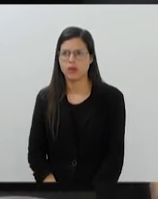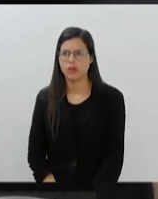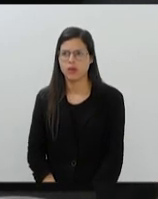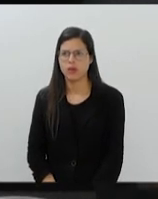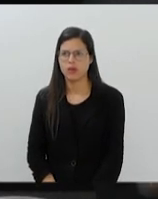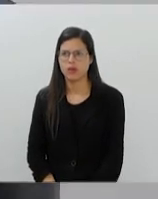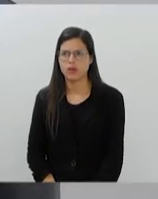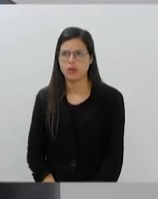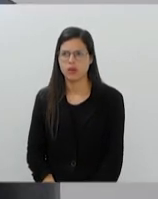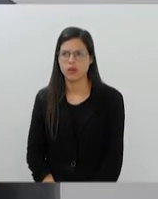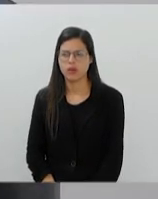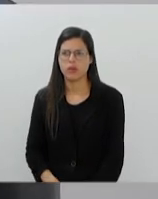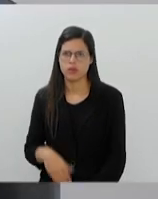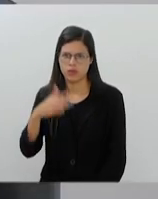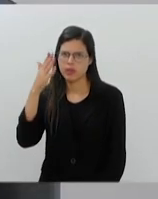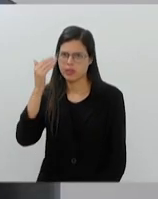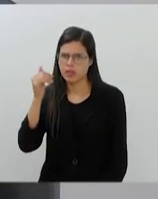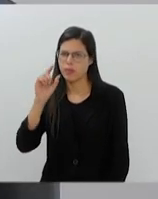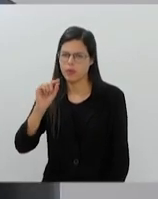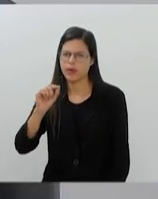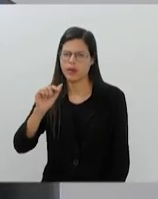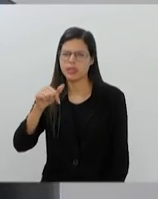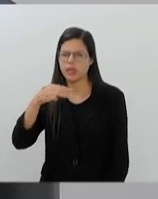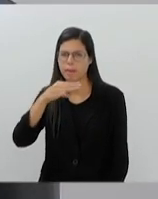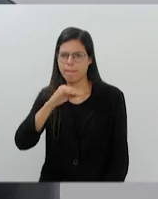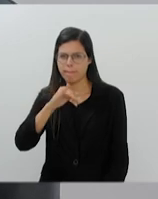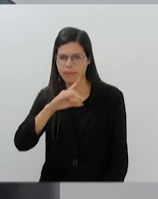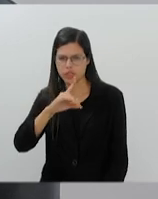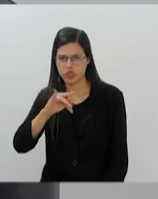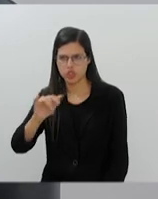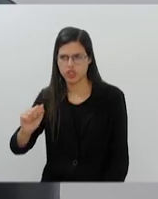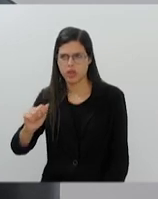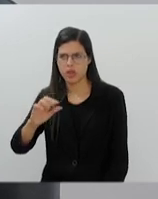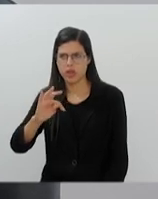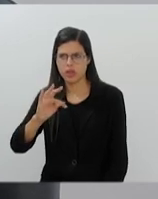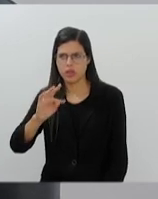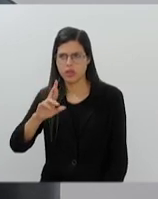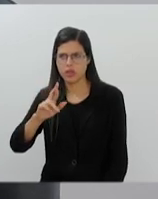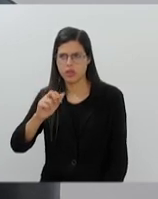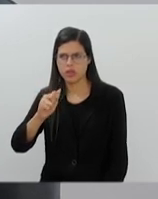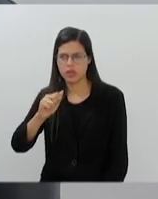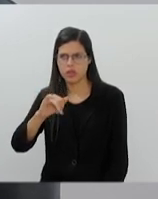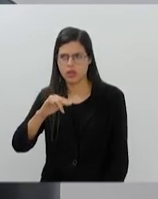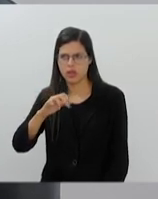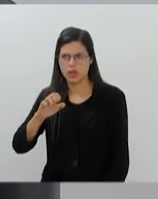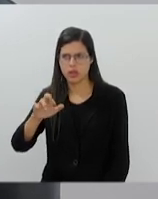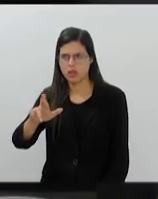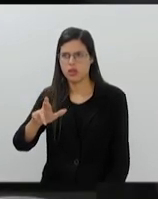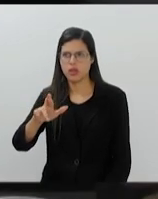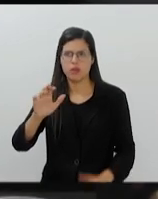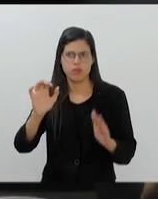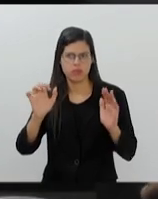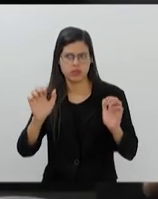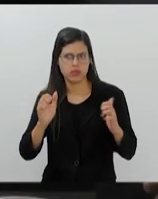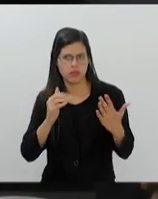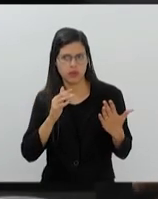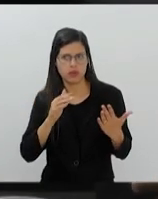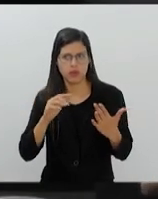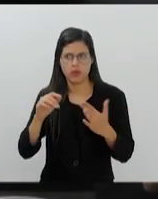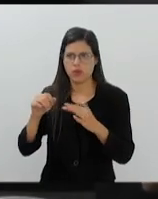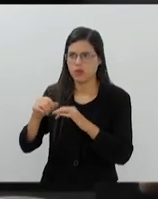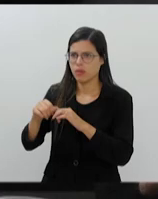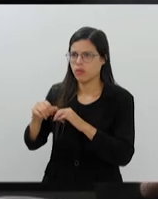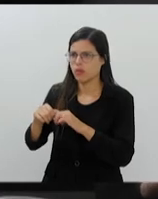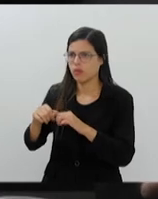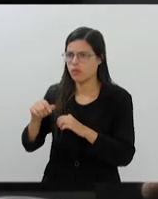Training A senhora sabe o que é media train Prof a senhora fez algum media Training para este evento não o senhor